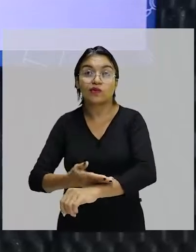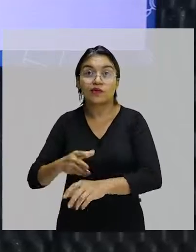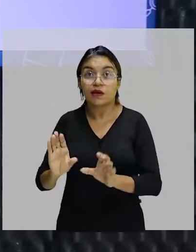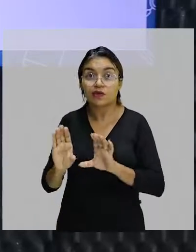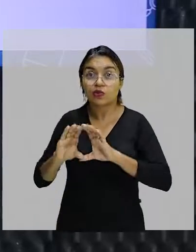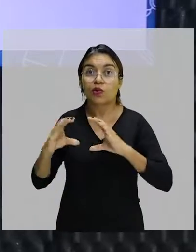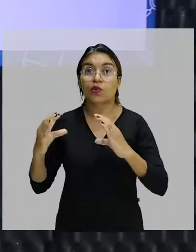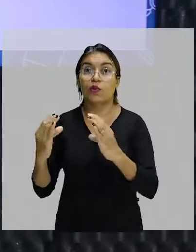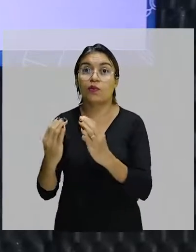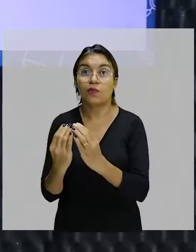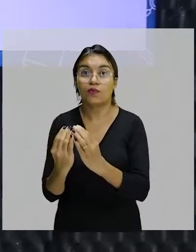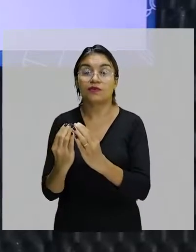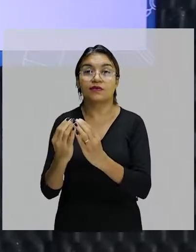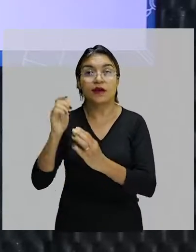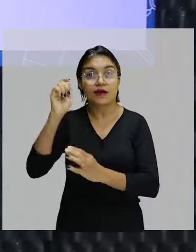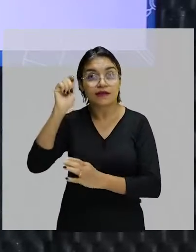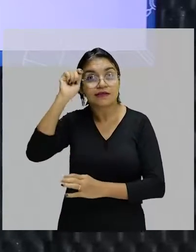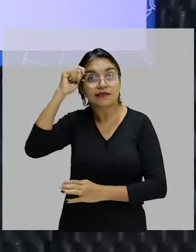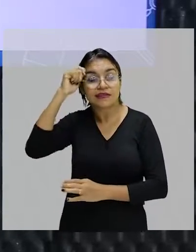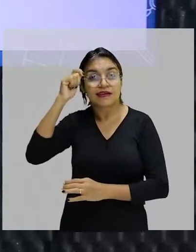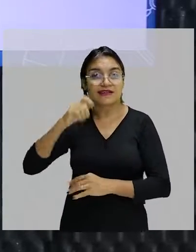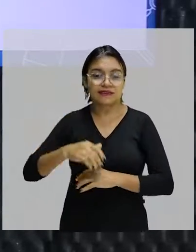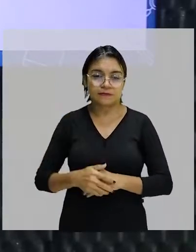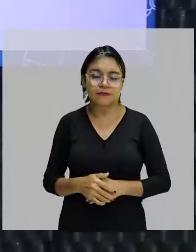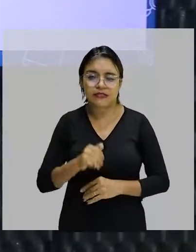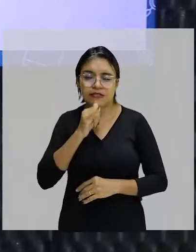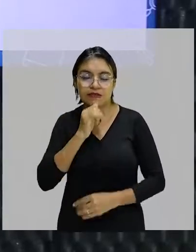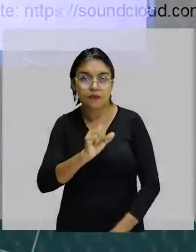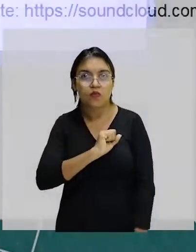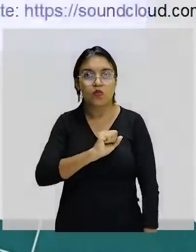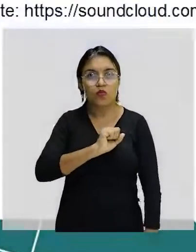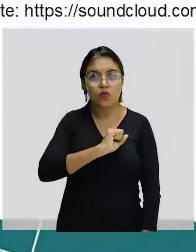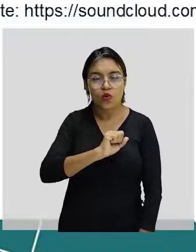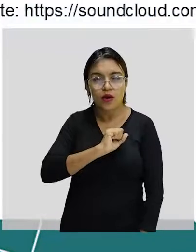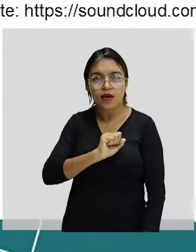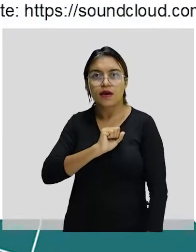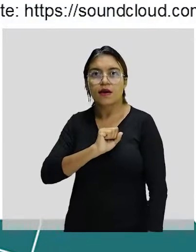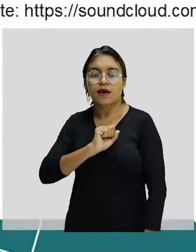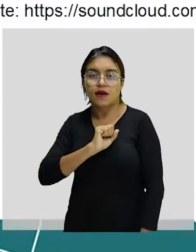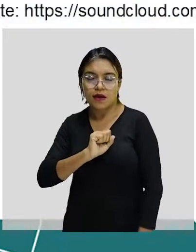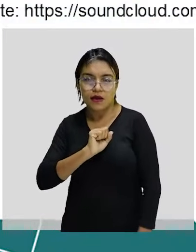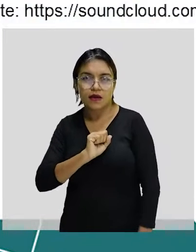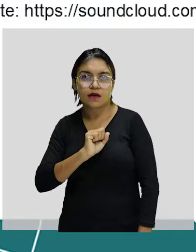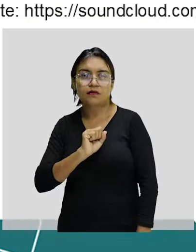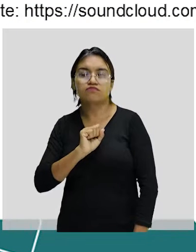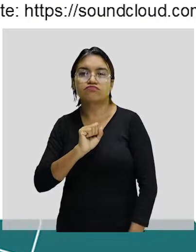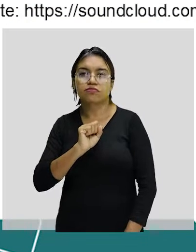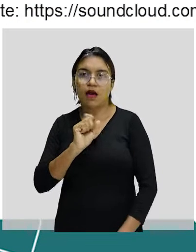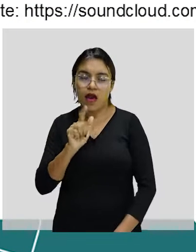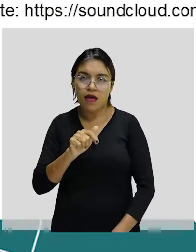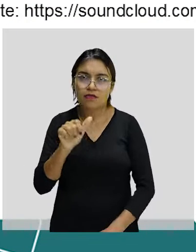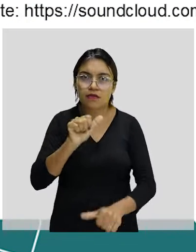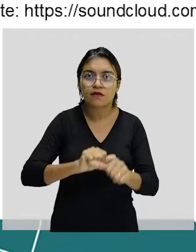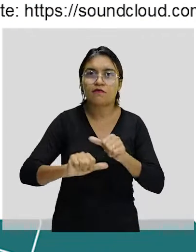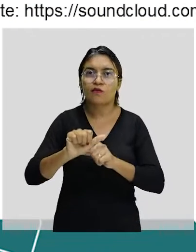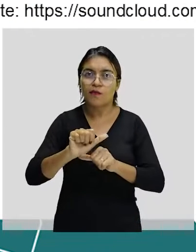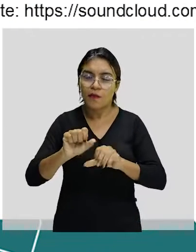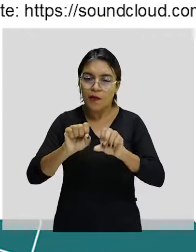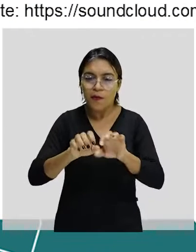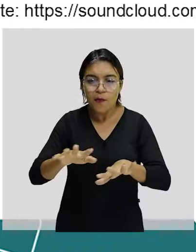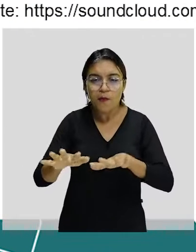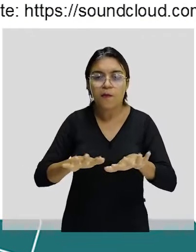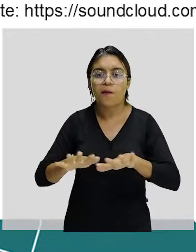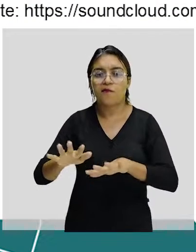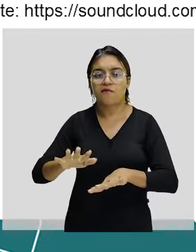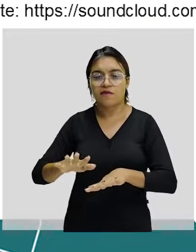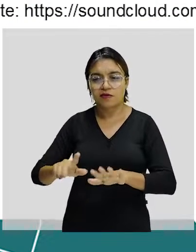movimentos sociais. O reggae se transformou bastante forte e também um movimento legítimo para mobilizar